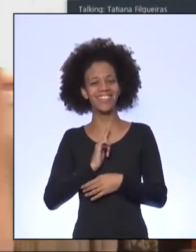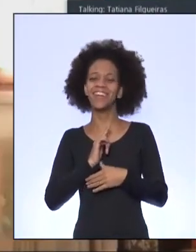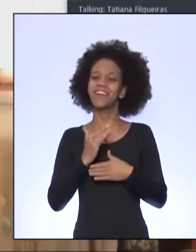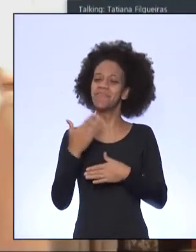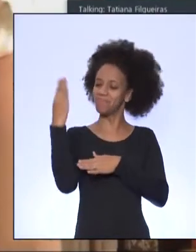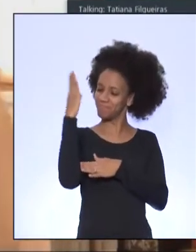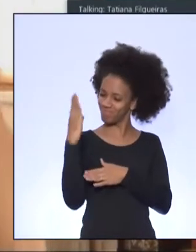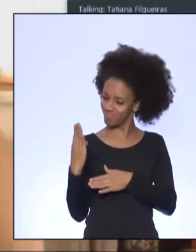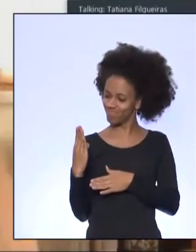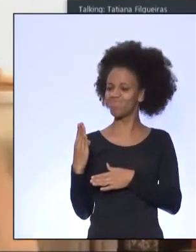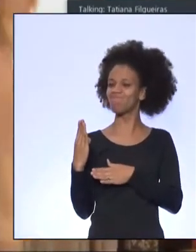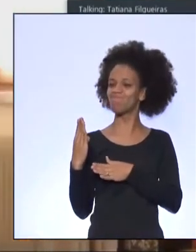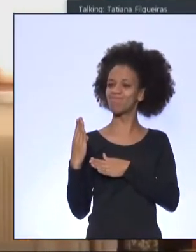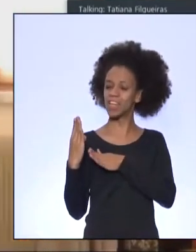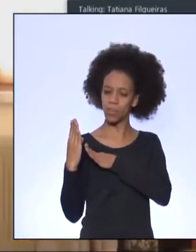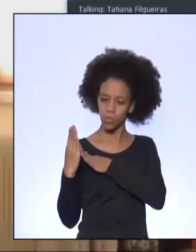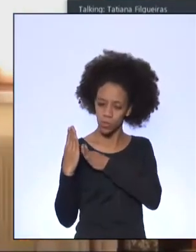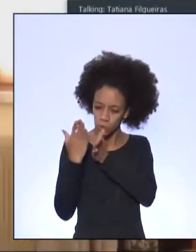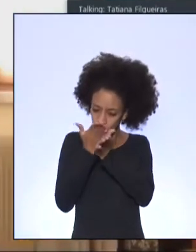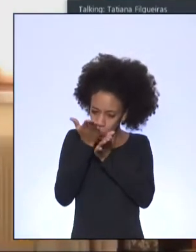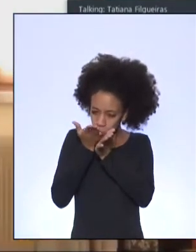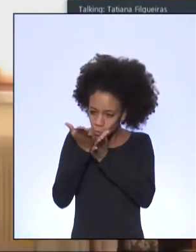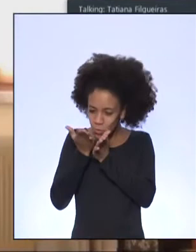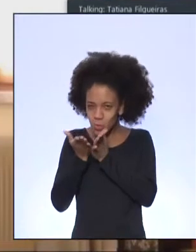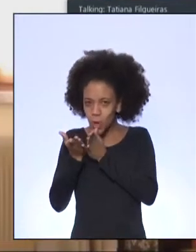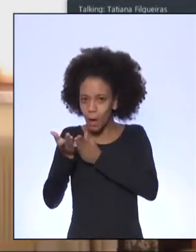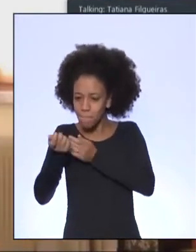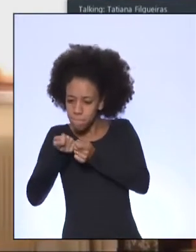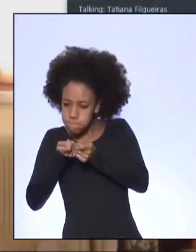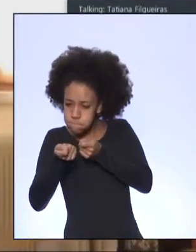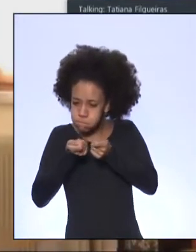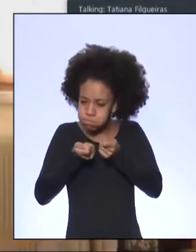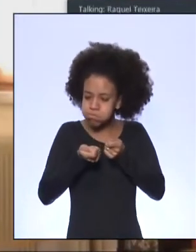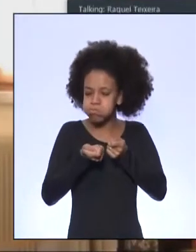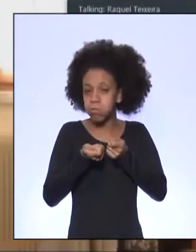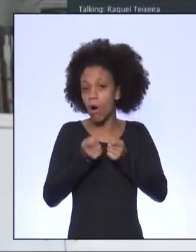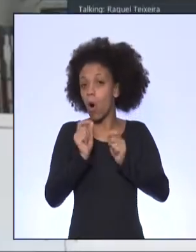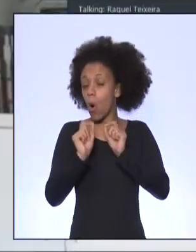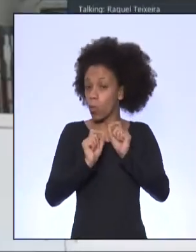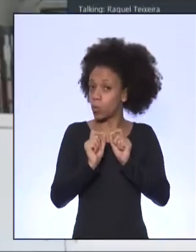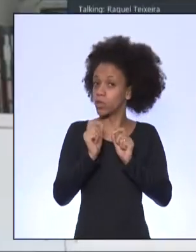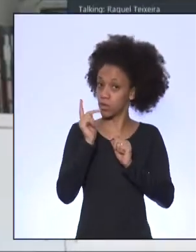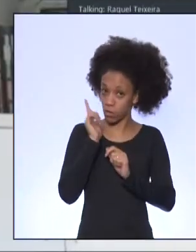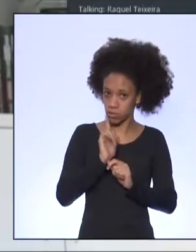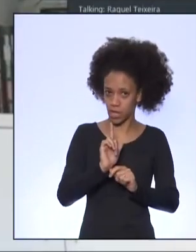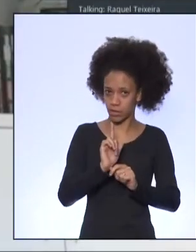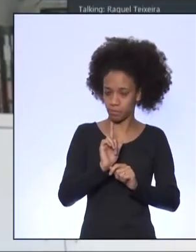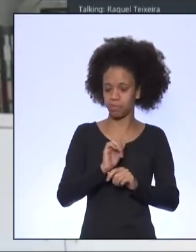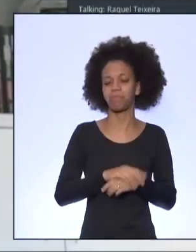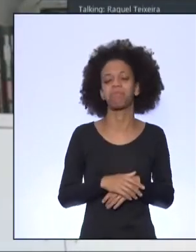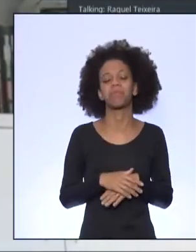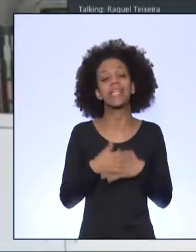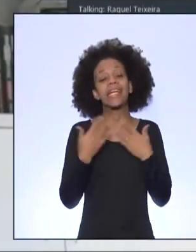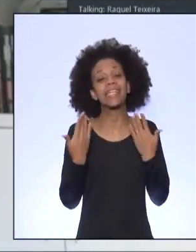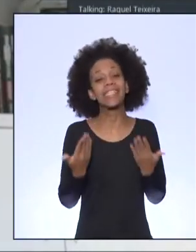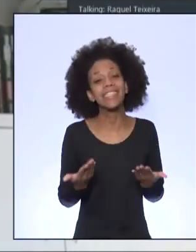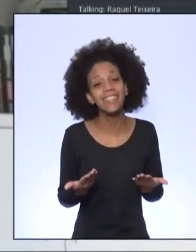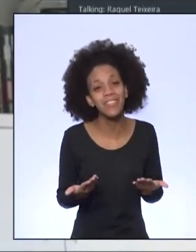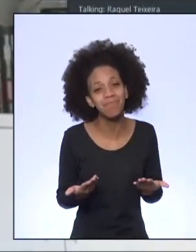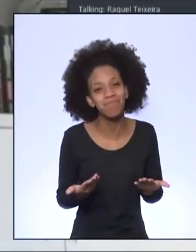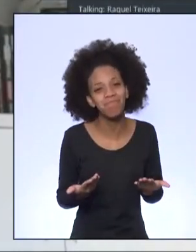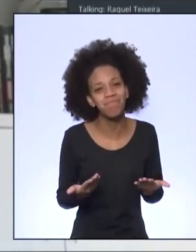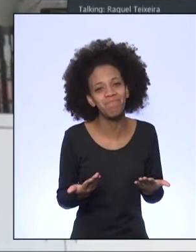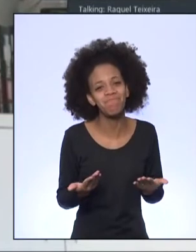sair da discussão teórica, né, que a gente não controla. Tati, a gente já está caminhando para o final, eu já vou te passar para as